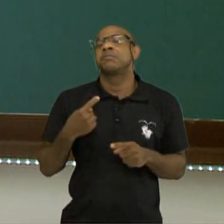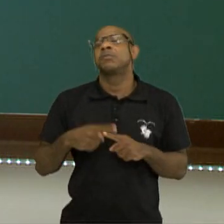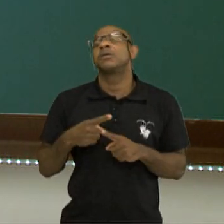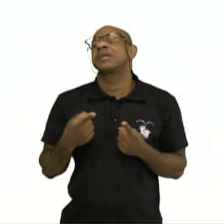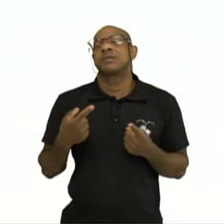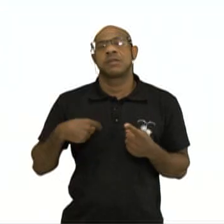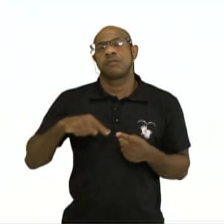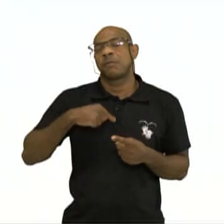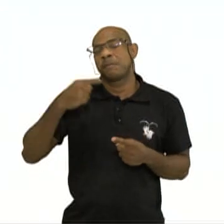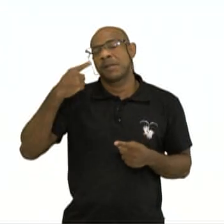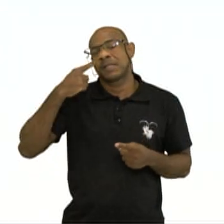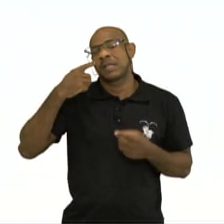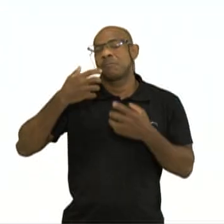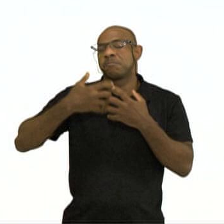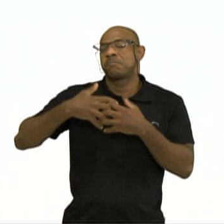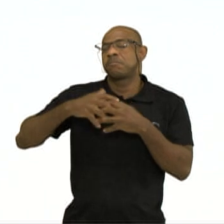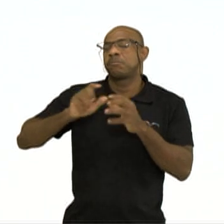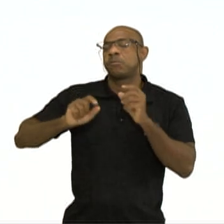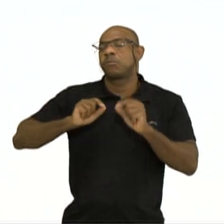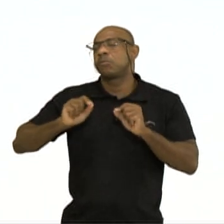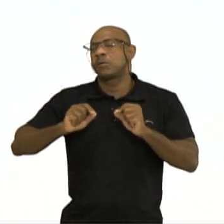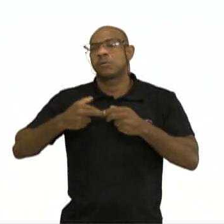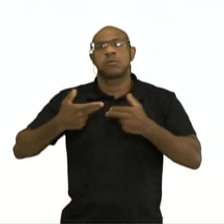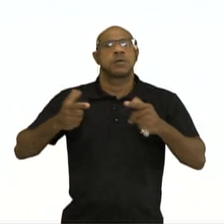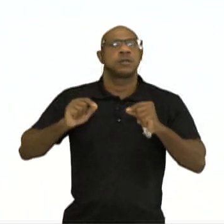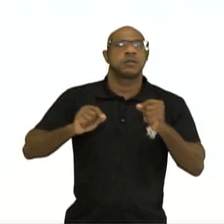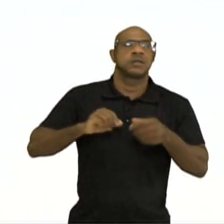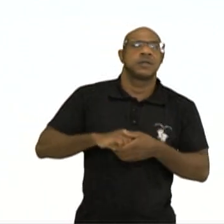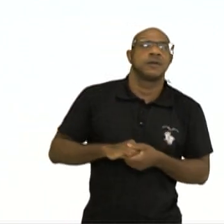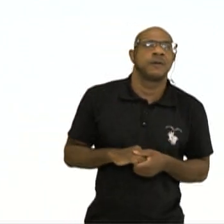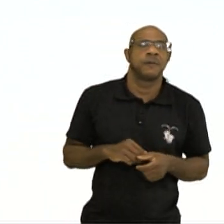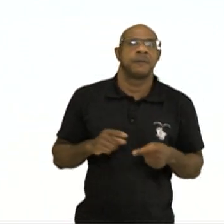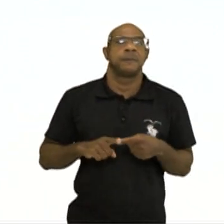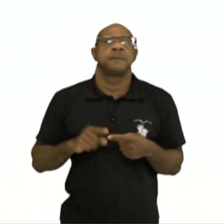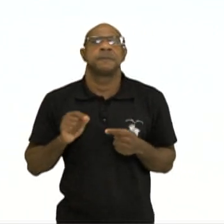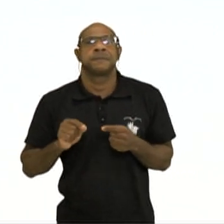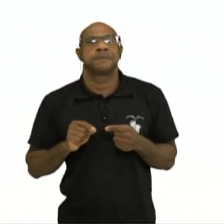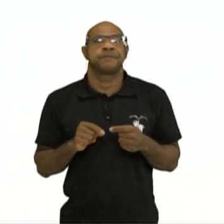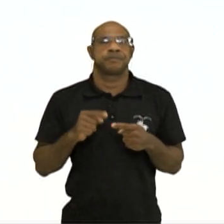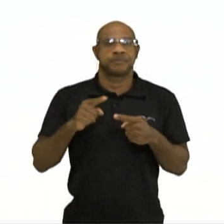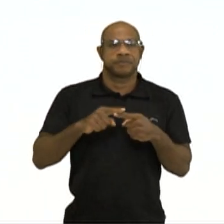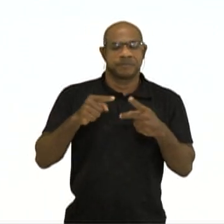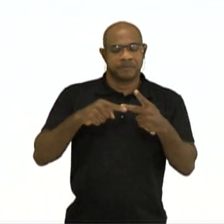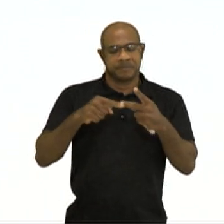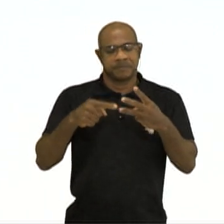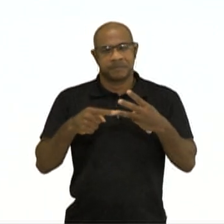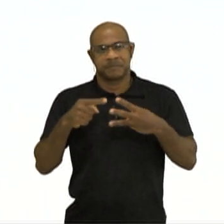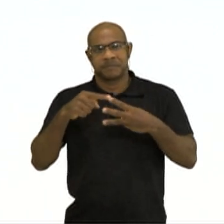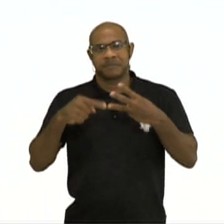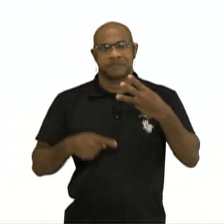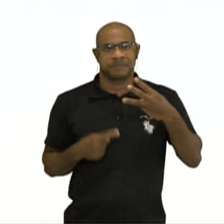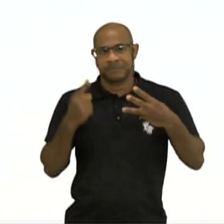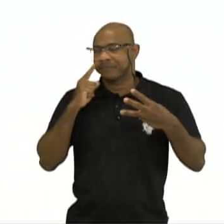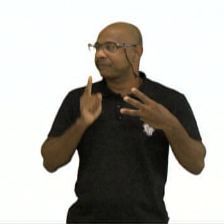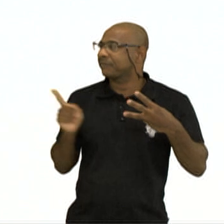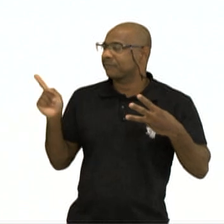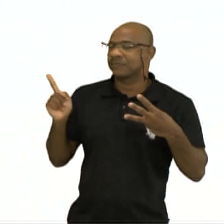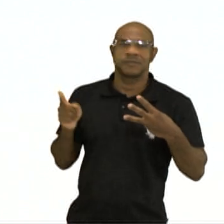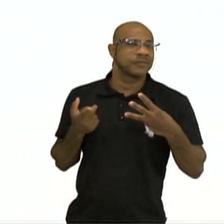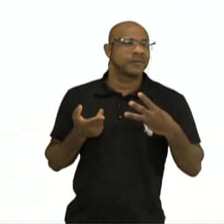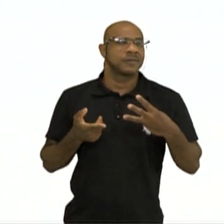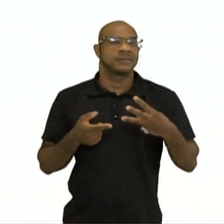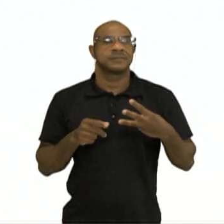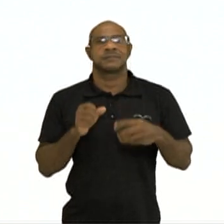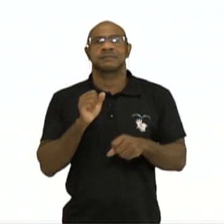pensar em coisas como good grade, a vacation trip, new friends. Então, aspectos do